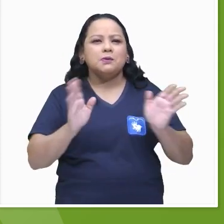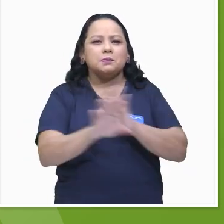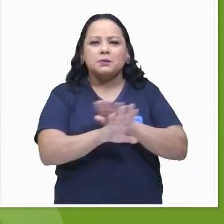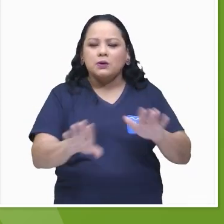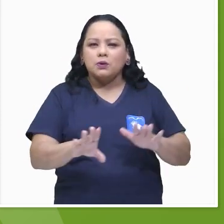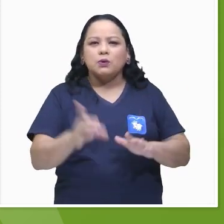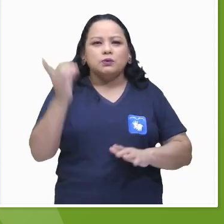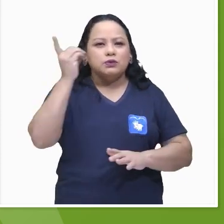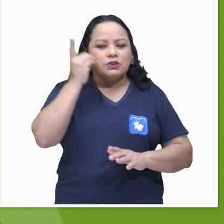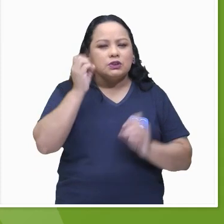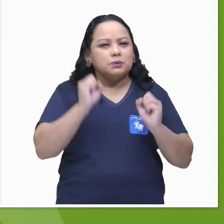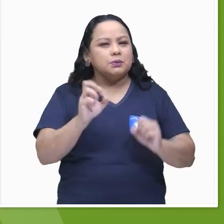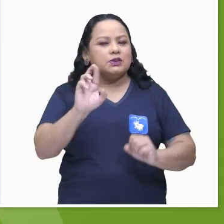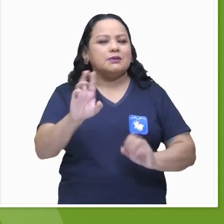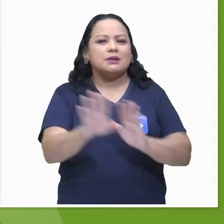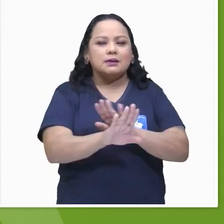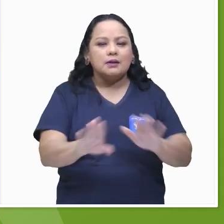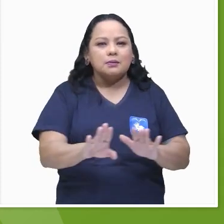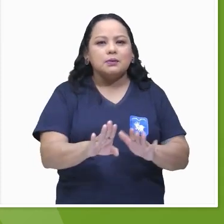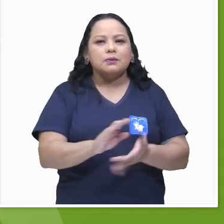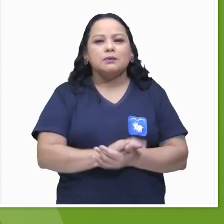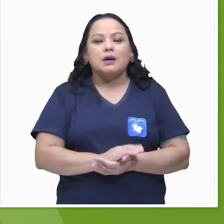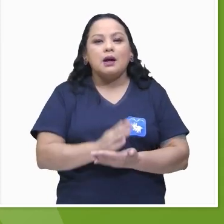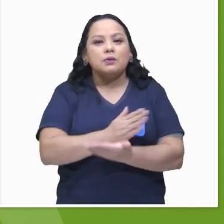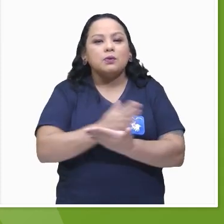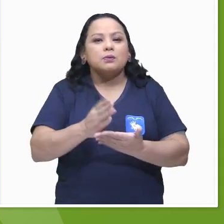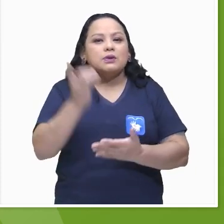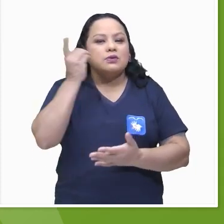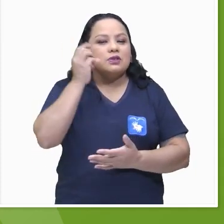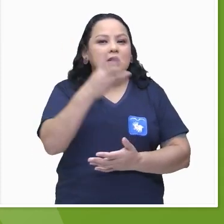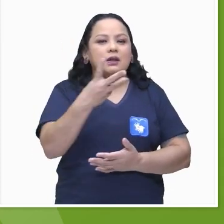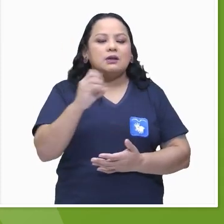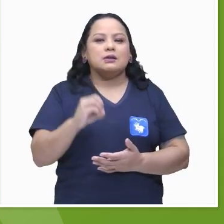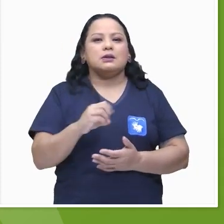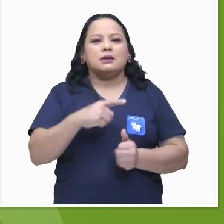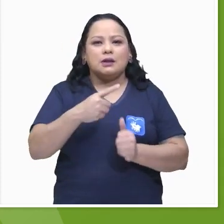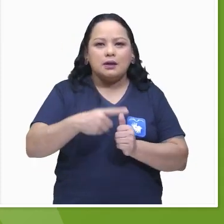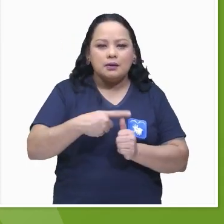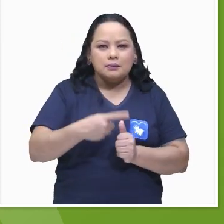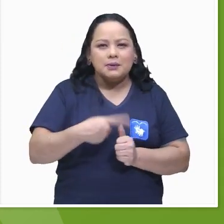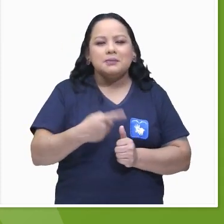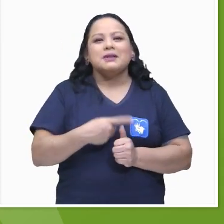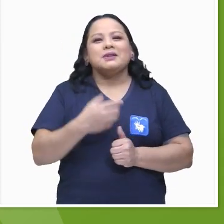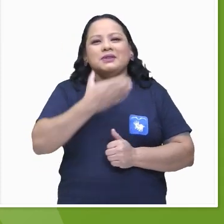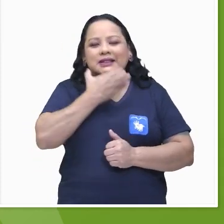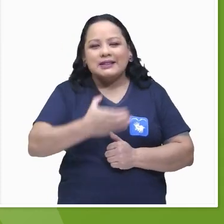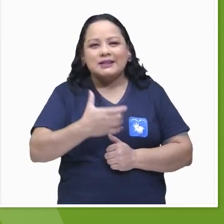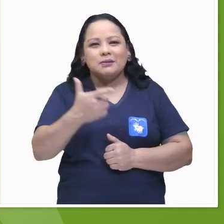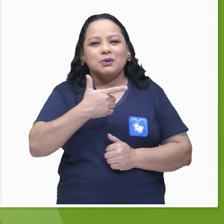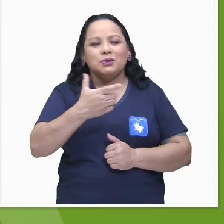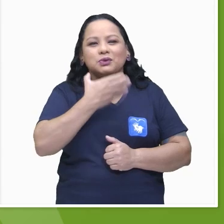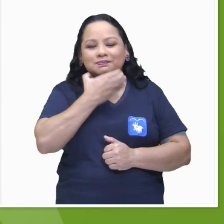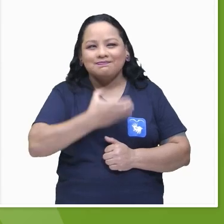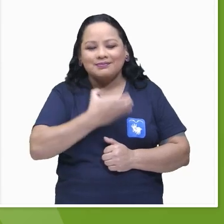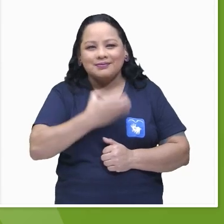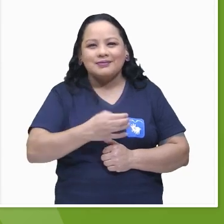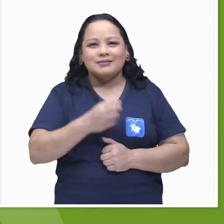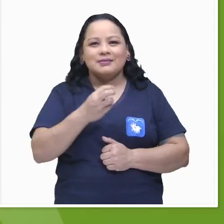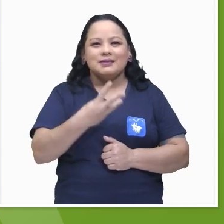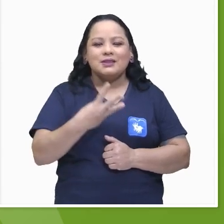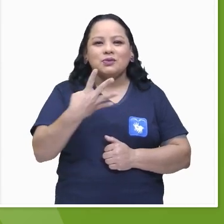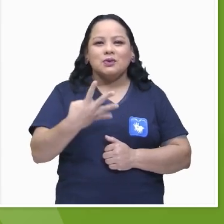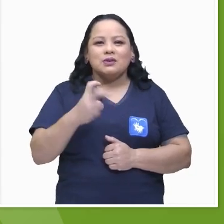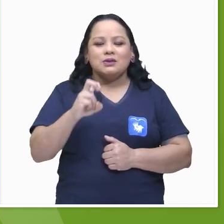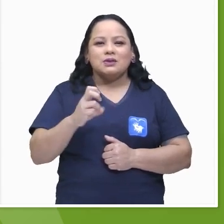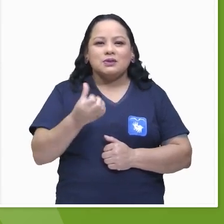dias férteis. Então, a partir aqui do dia 30, né? 1º de dezembro, 2 de dezembro, olha só, 3, 4, 5,